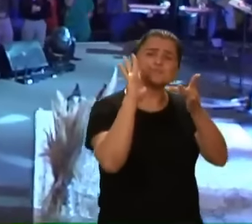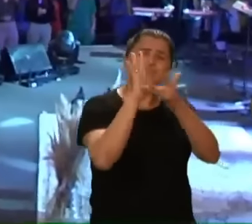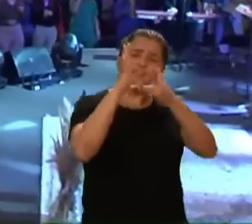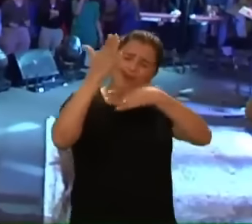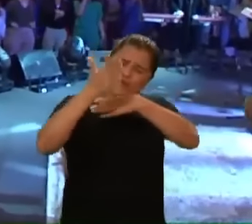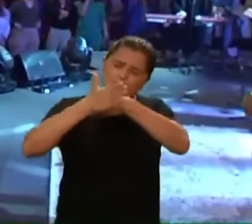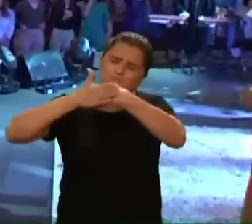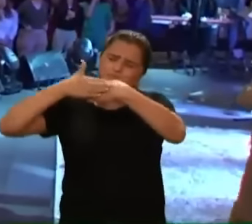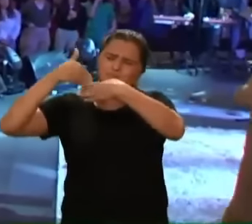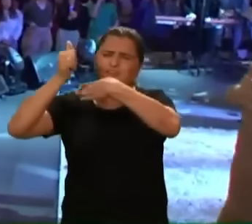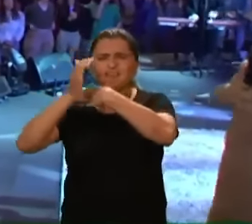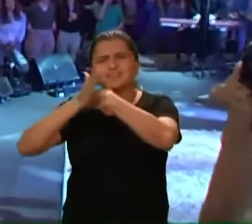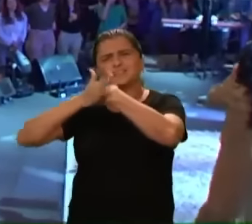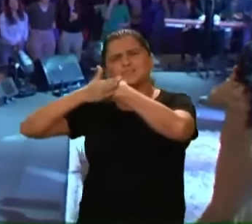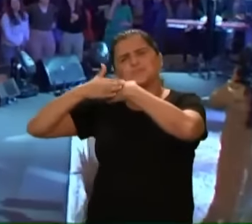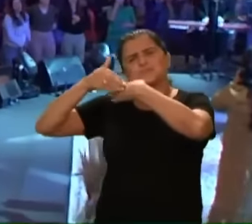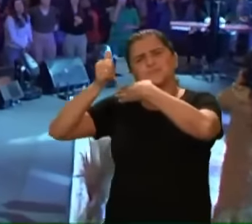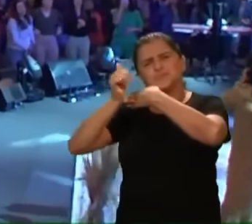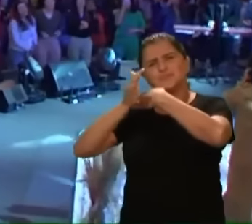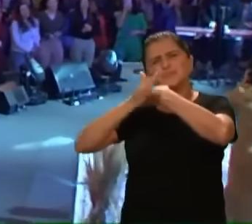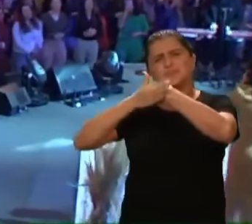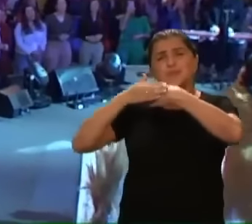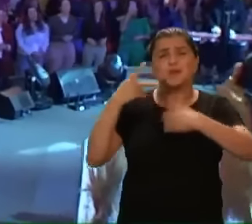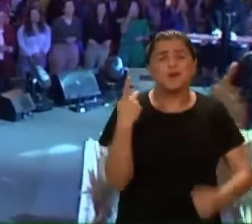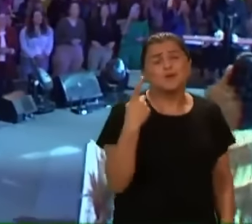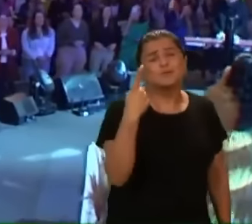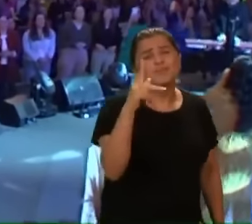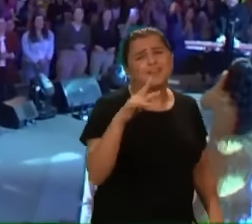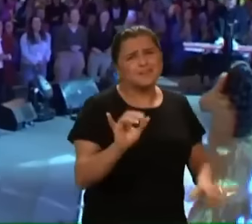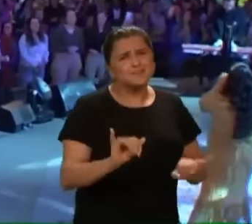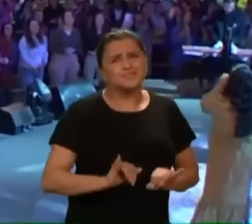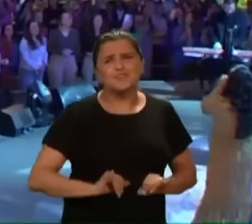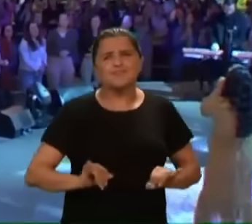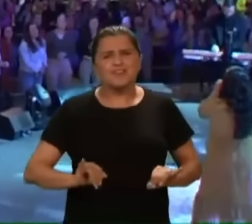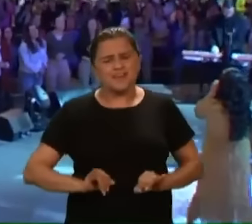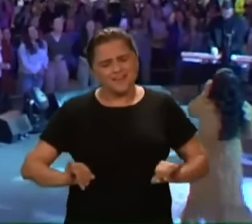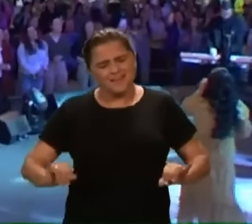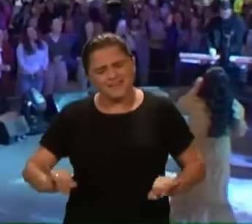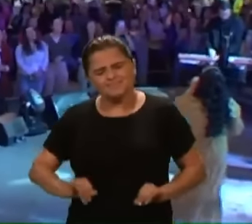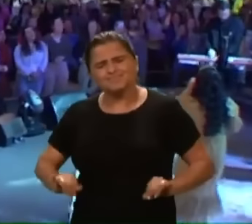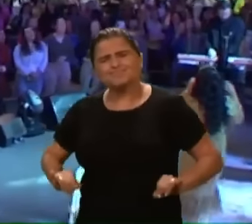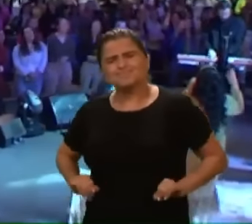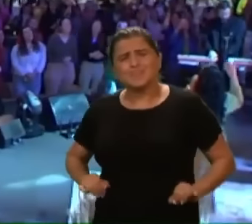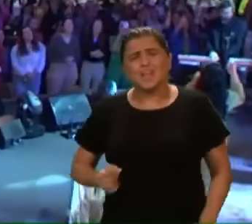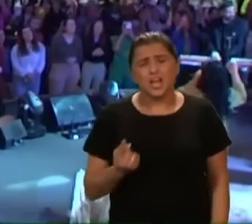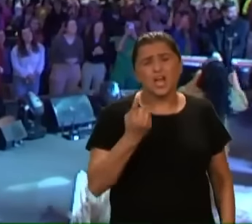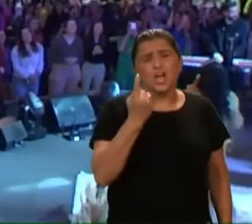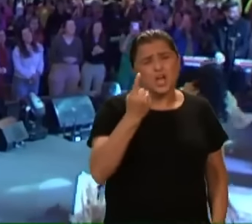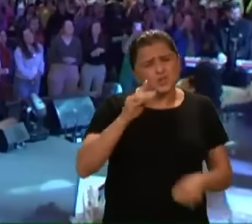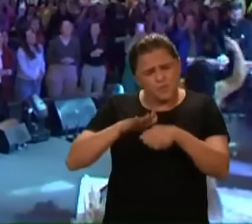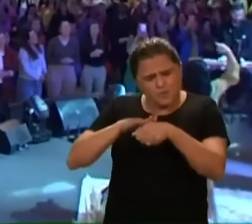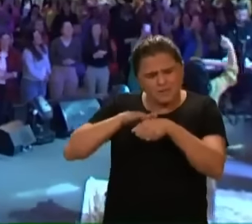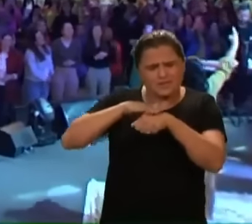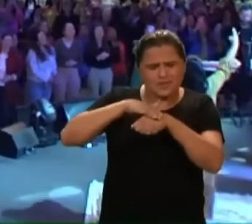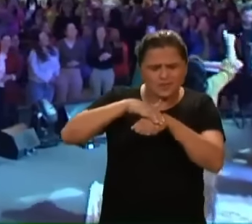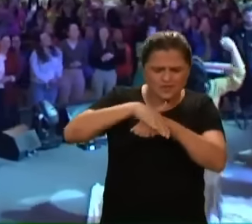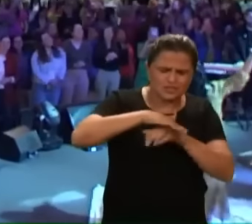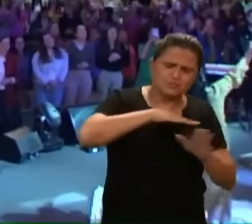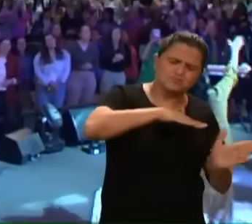Como teu consolador, teu sofrer. Diga, vai.